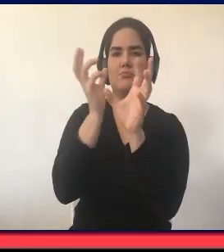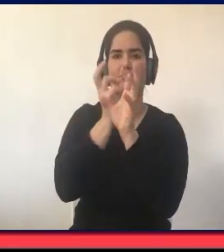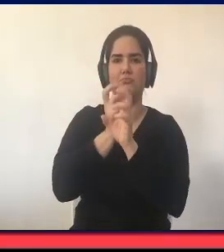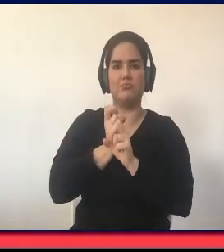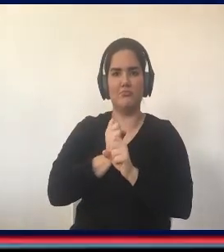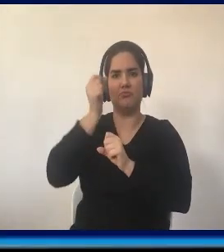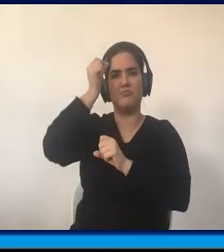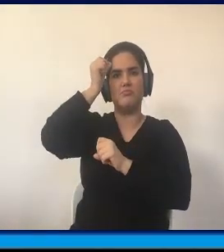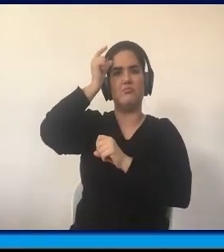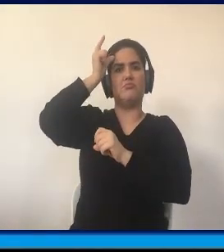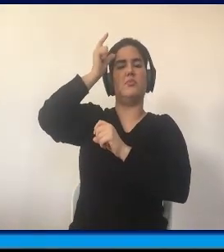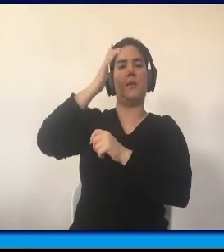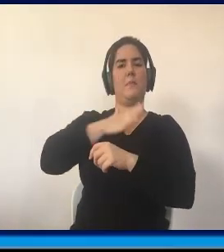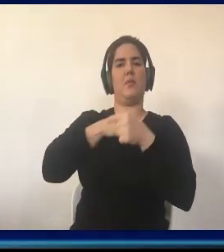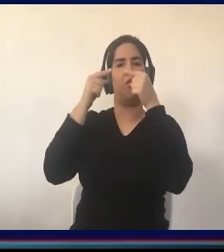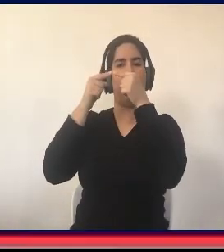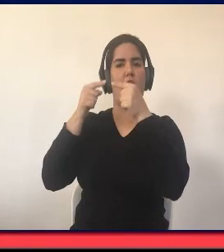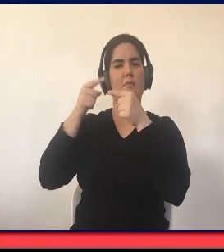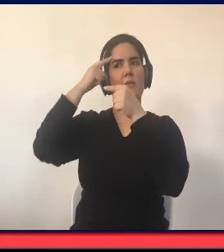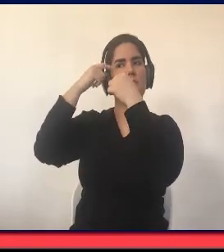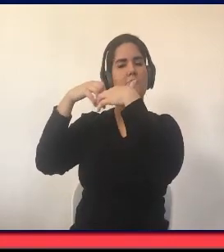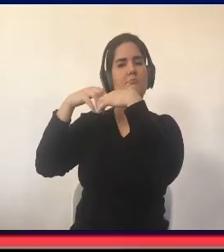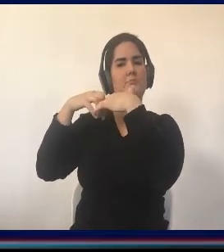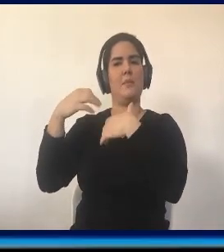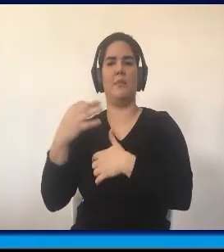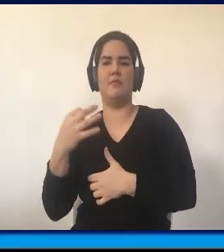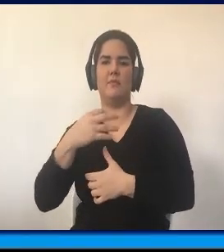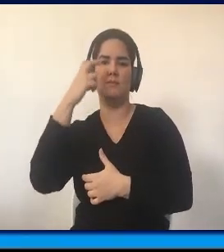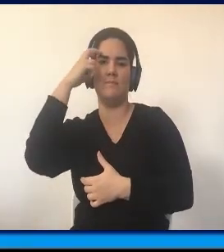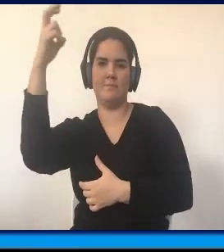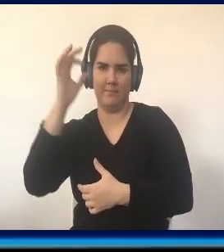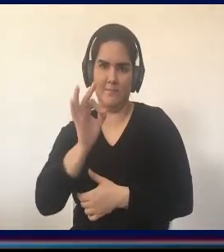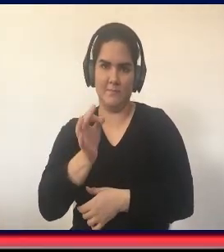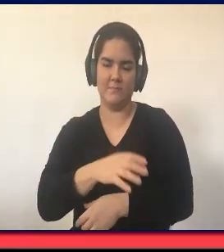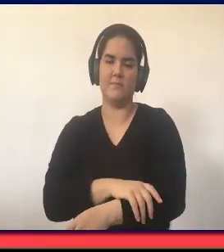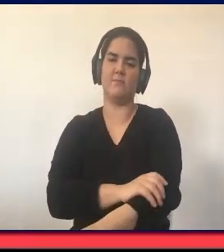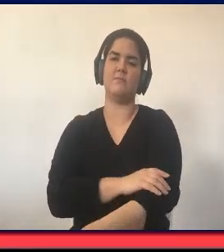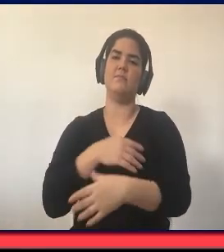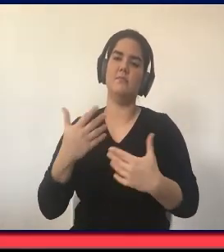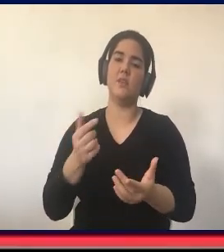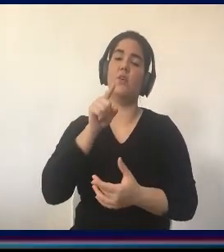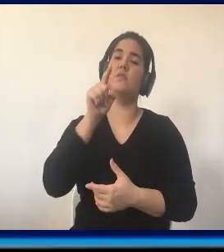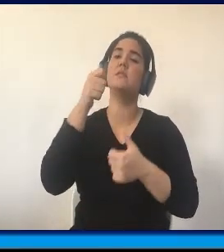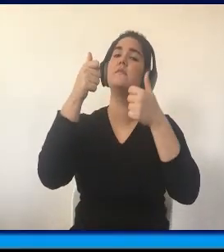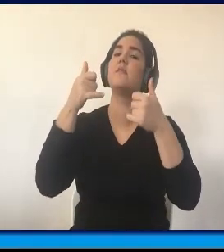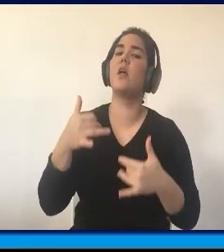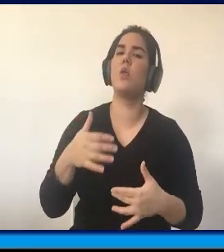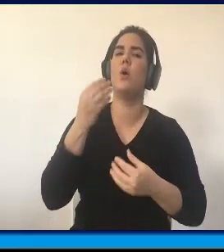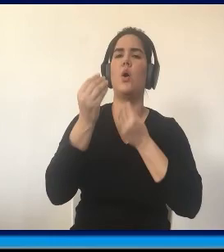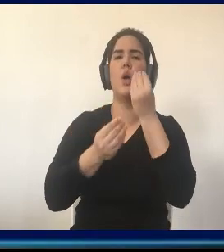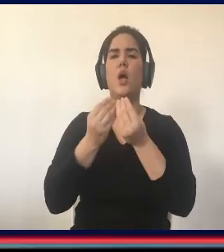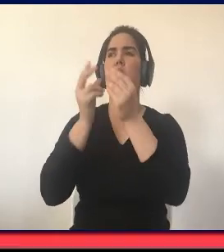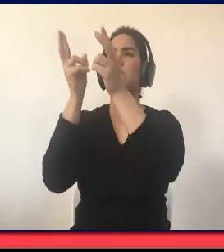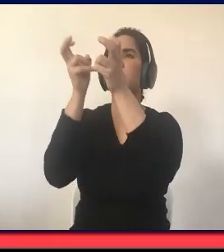links, né? O que você falou aí da questão de se ligar a coisas que não tem nada a ver,